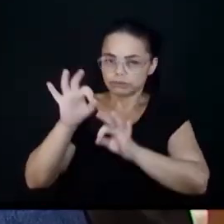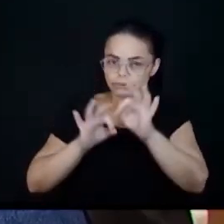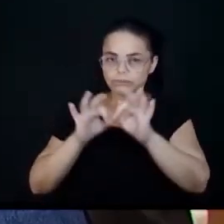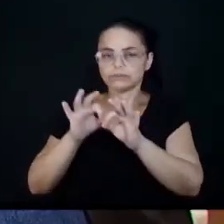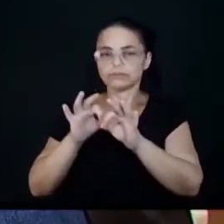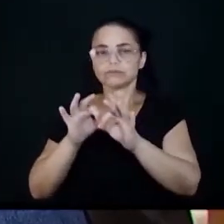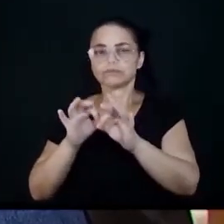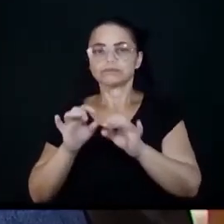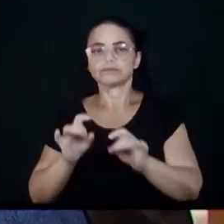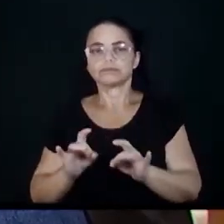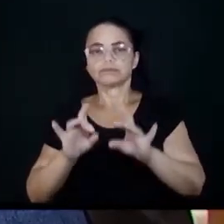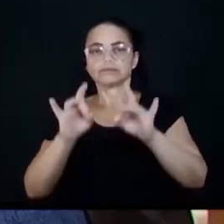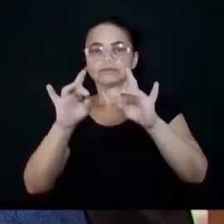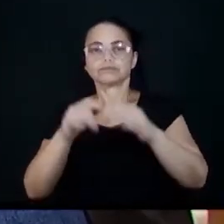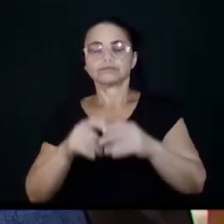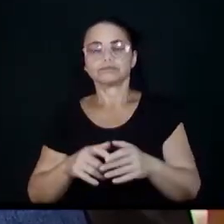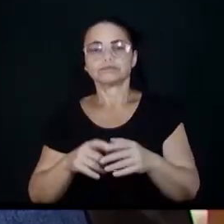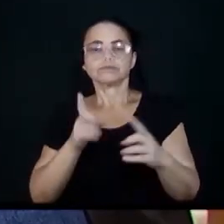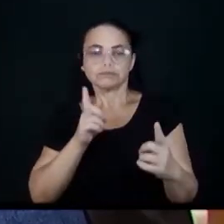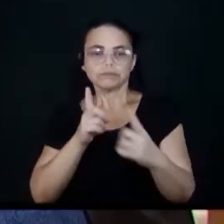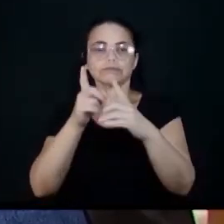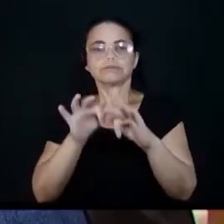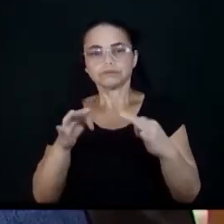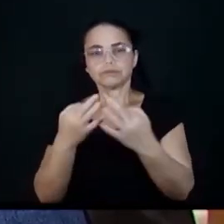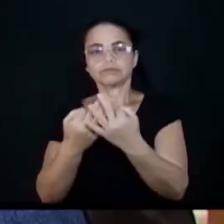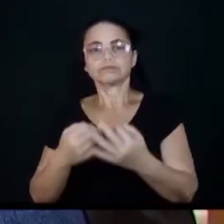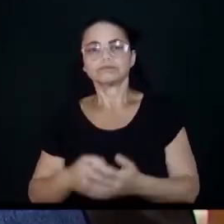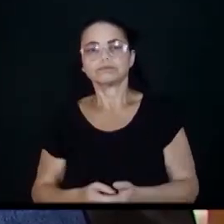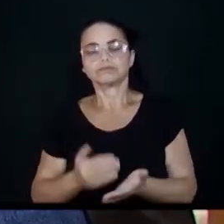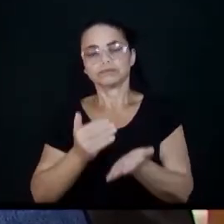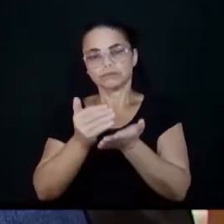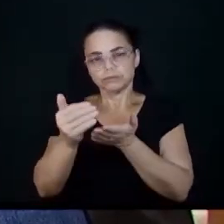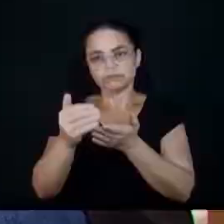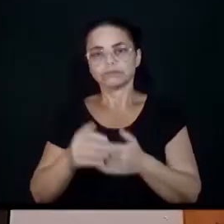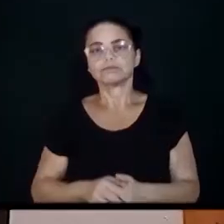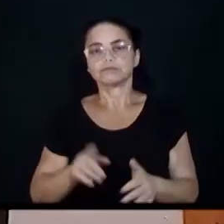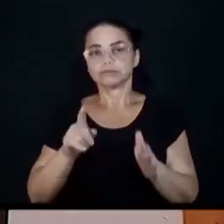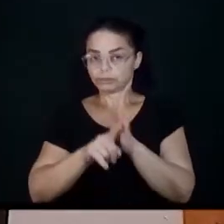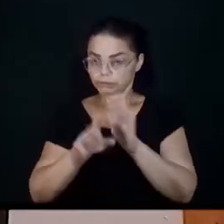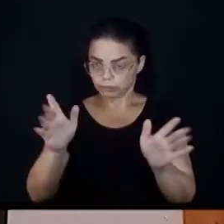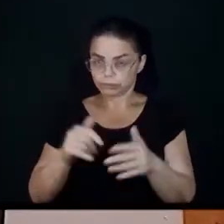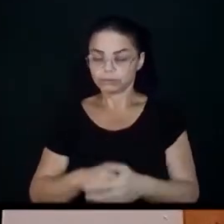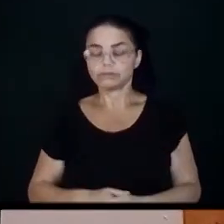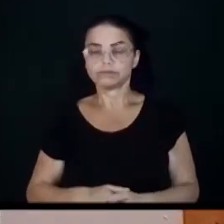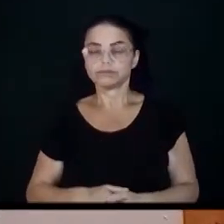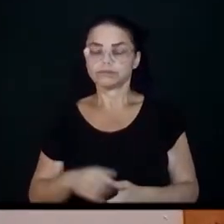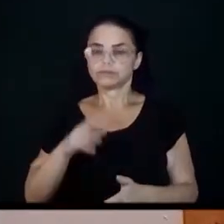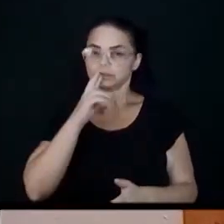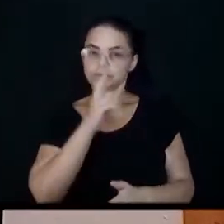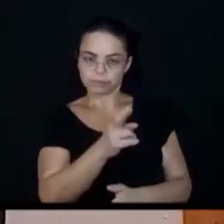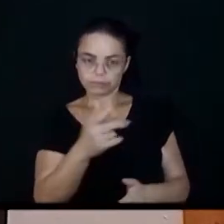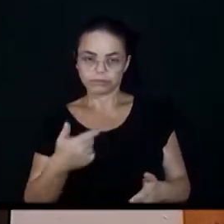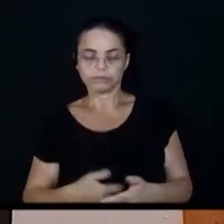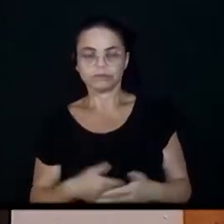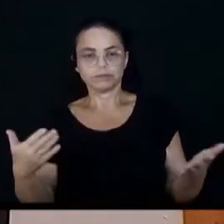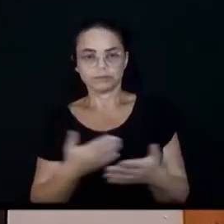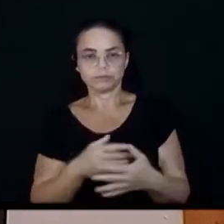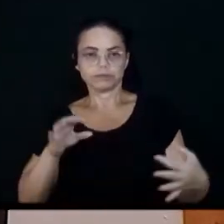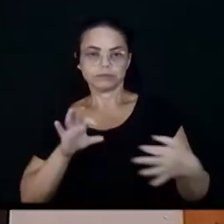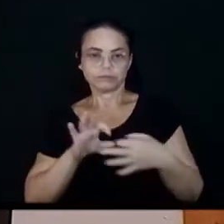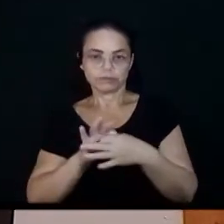vocês atendam essas famílias inicialmente? Hoje a gente está vinculado ao Sistema Único de Assistência, que